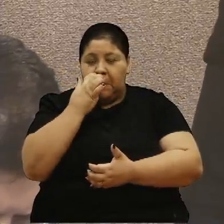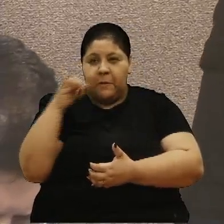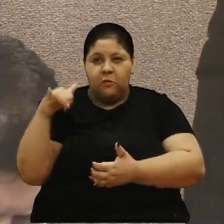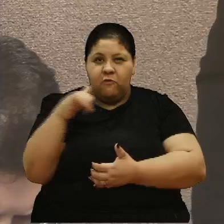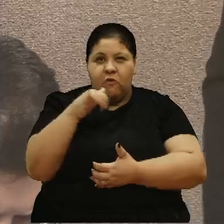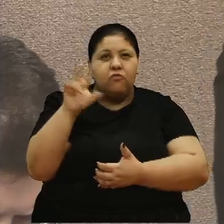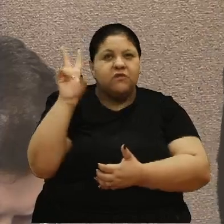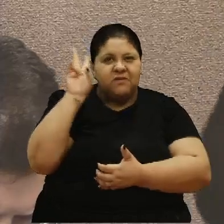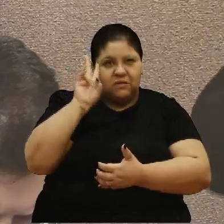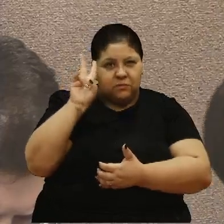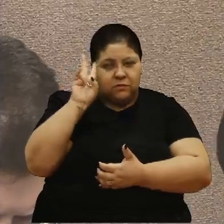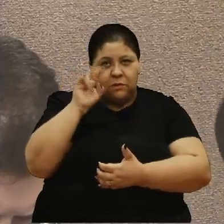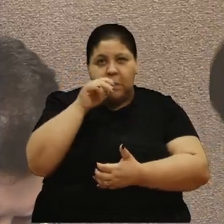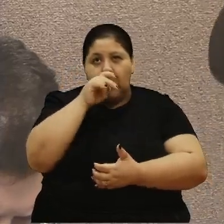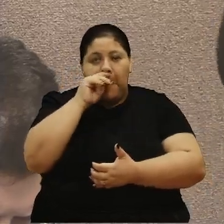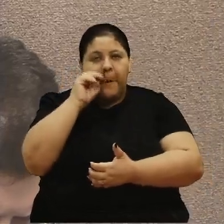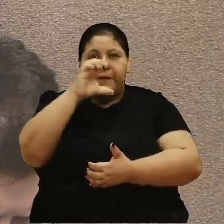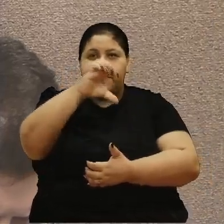segunda-feira,